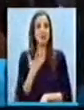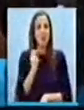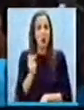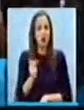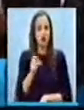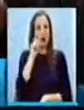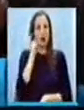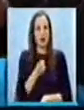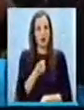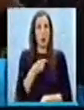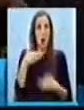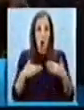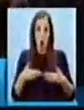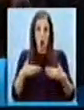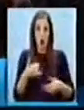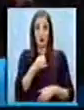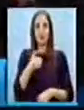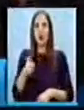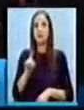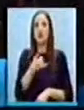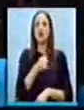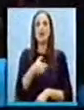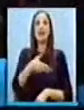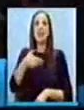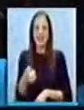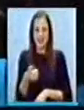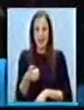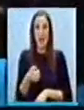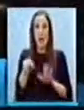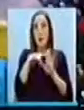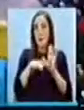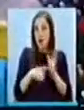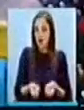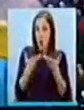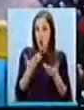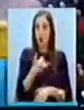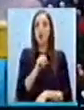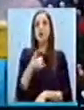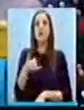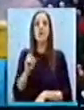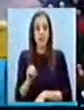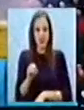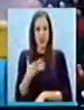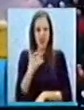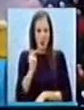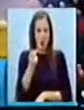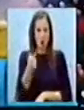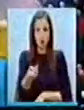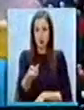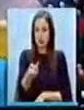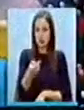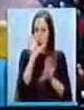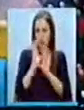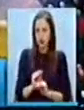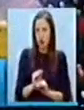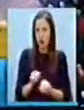estamos em 2005, em 15, e as medidas são para implementar em 2020, dentro de 5 anos, nada nos garante que no